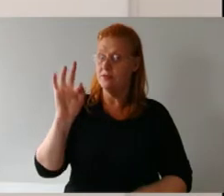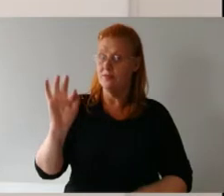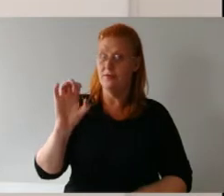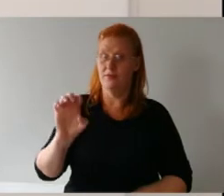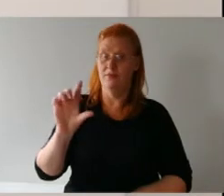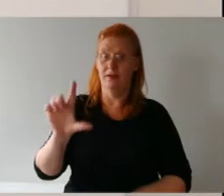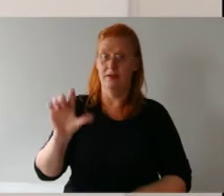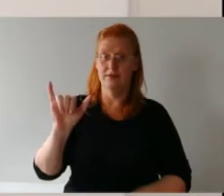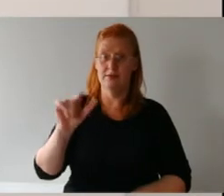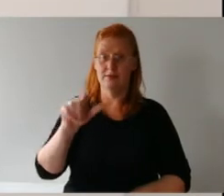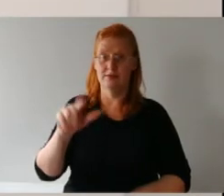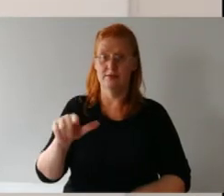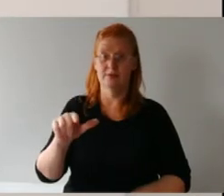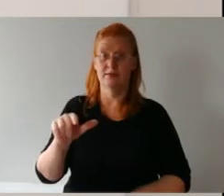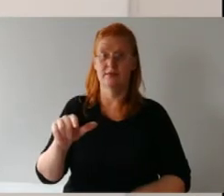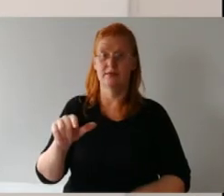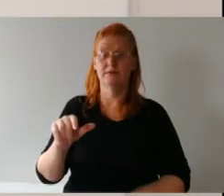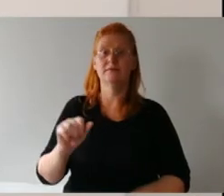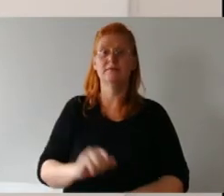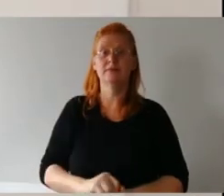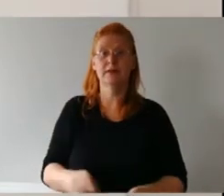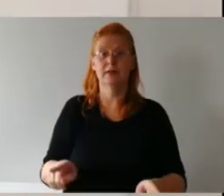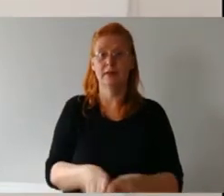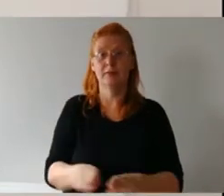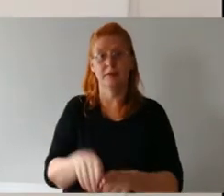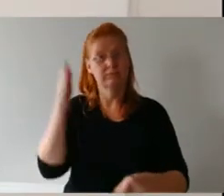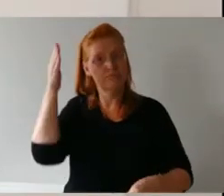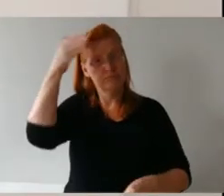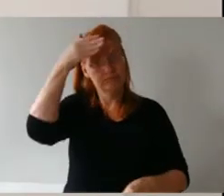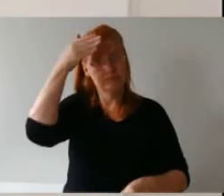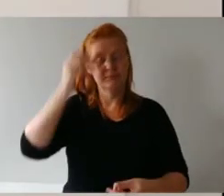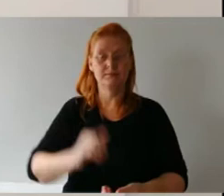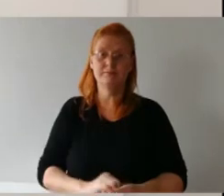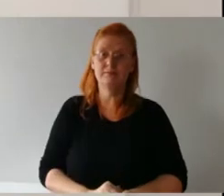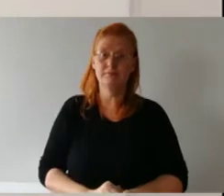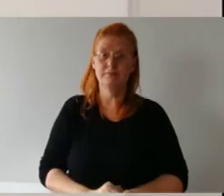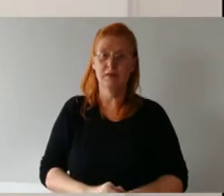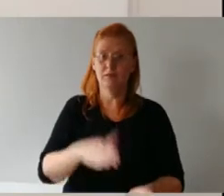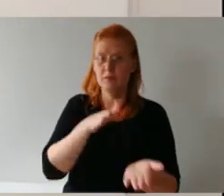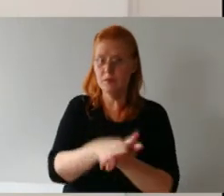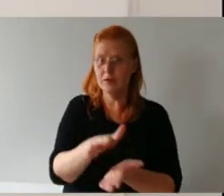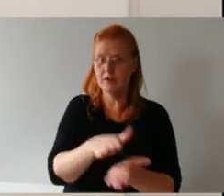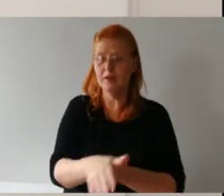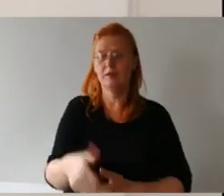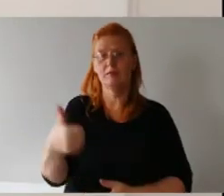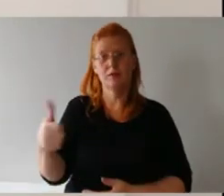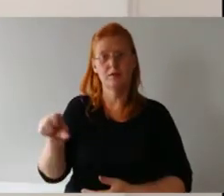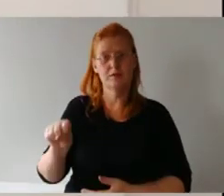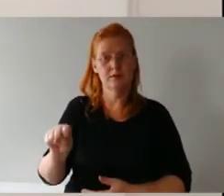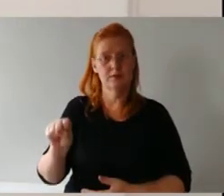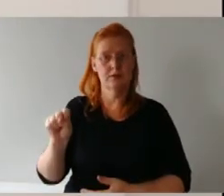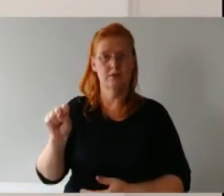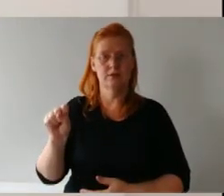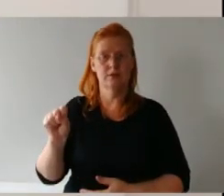de Félix Guattari e Gilles Deleuze. O livro foi publicado inicialmente em